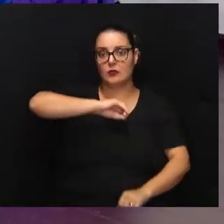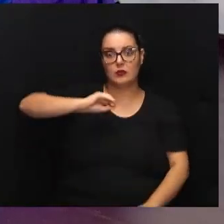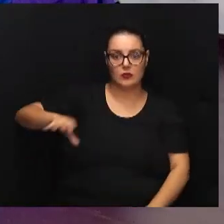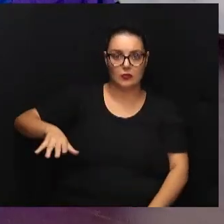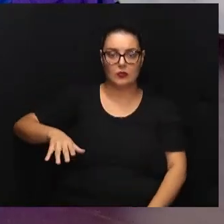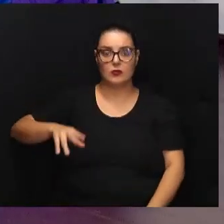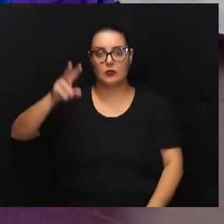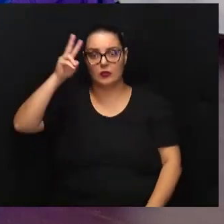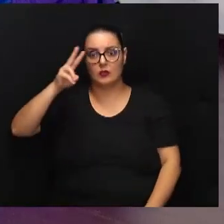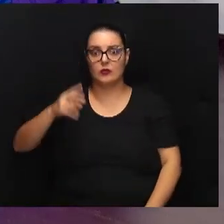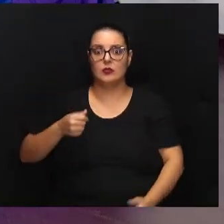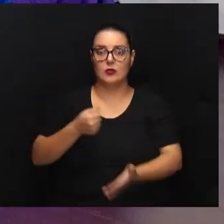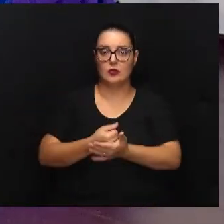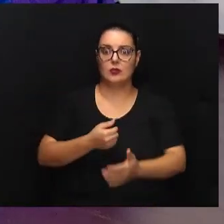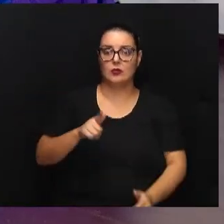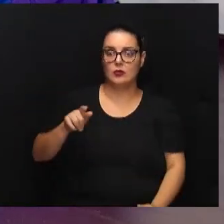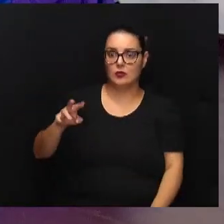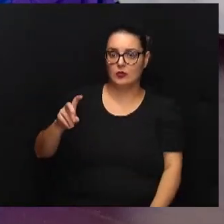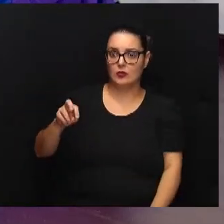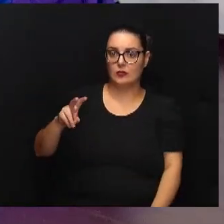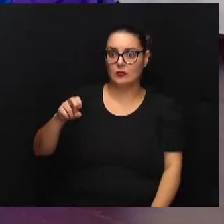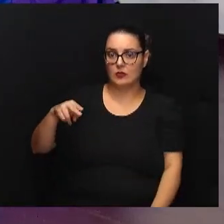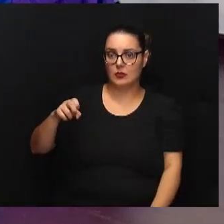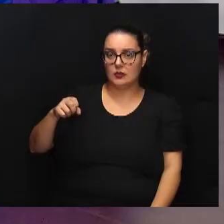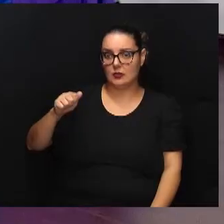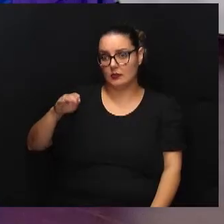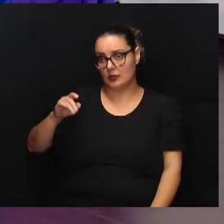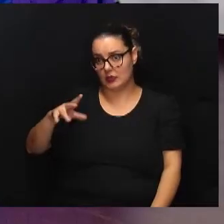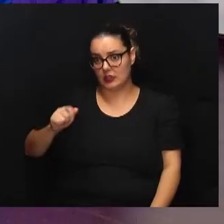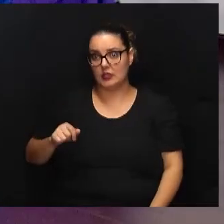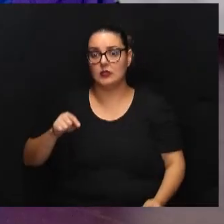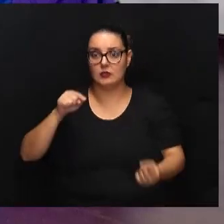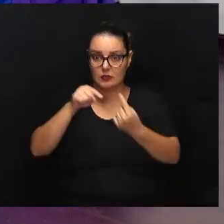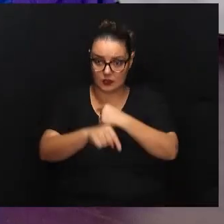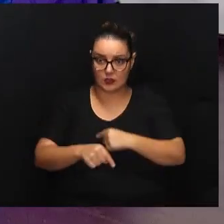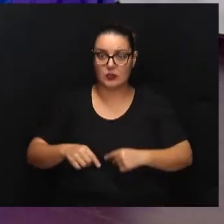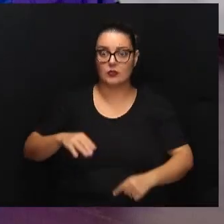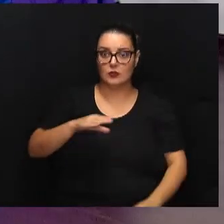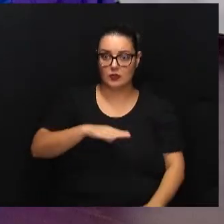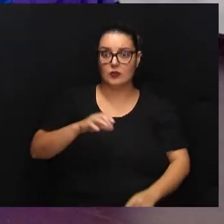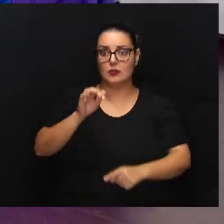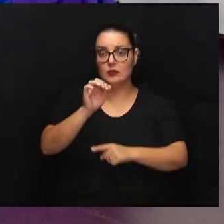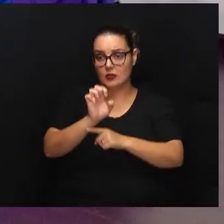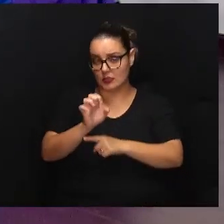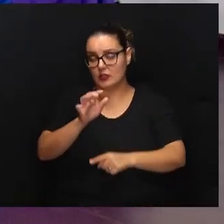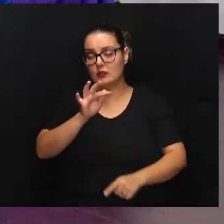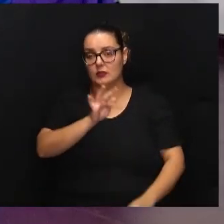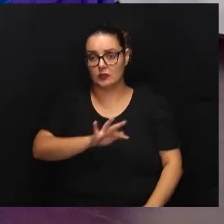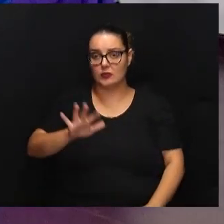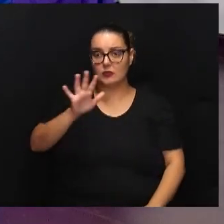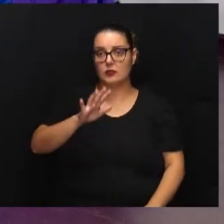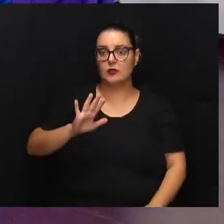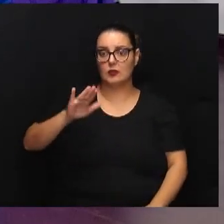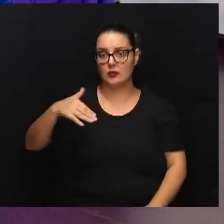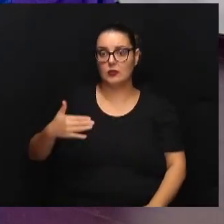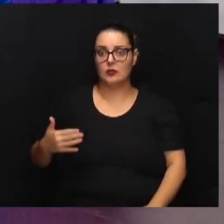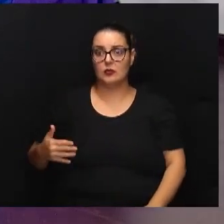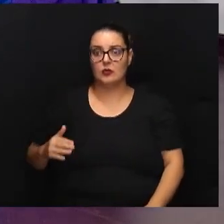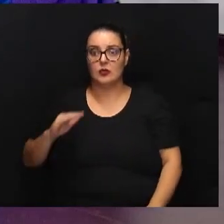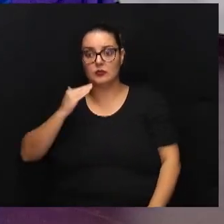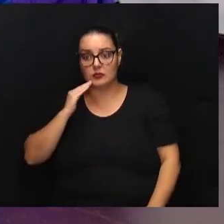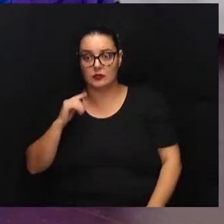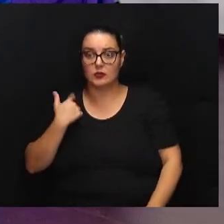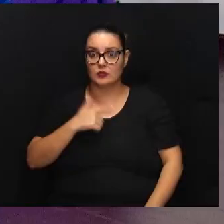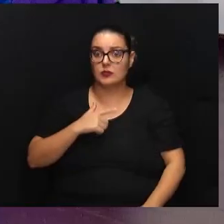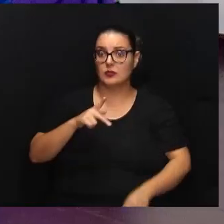oposição às governanças municipais, estaduais e federais quando elas falham com a nossa população. Então, dizer que